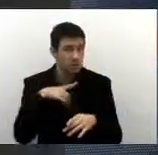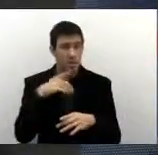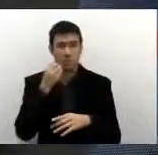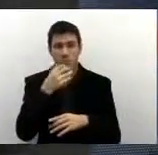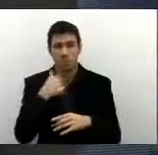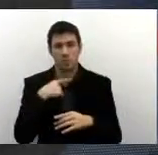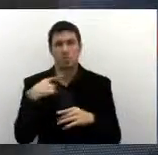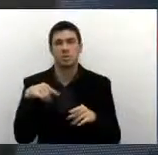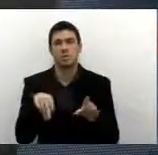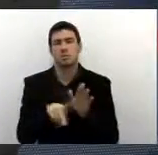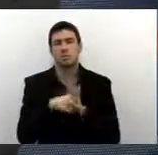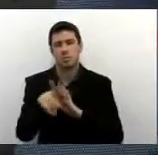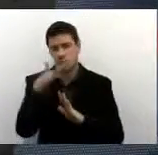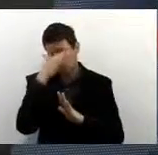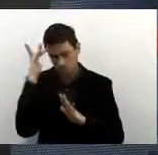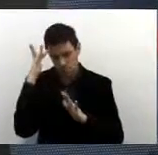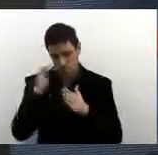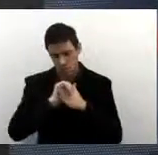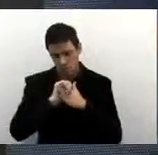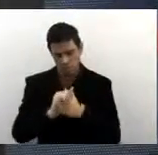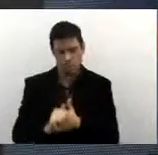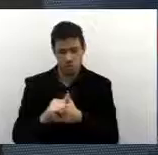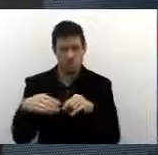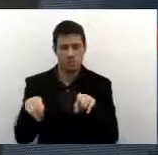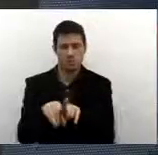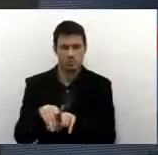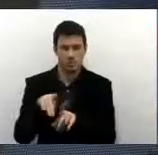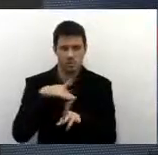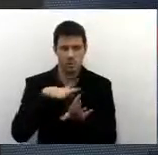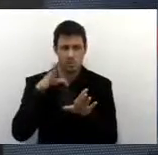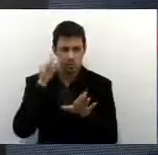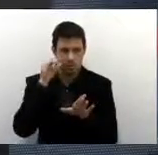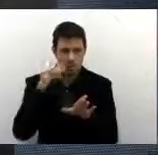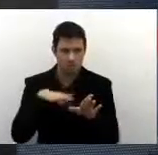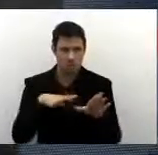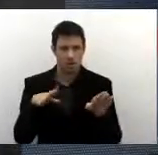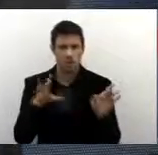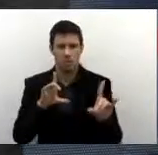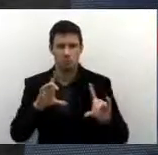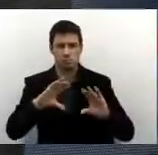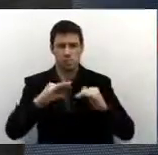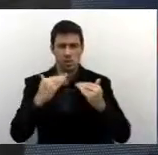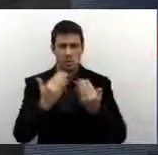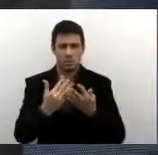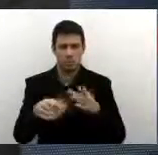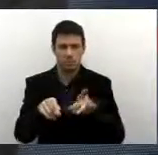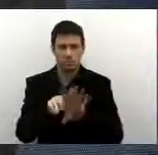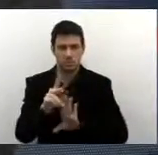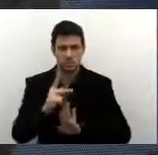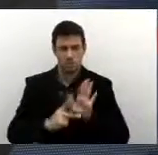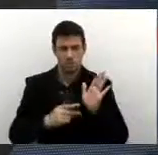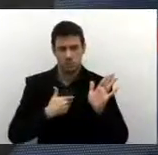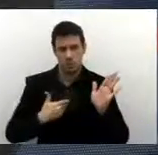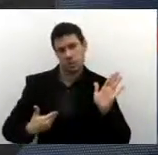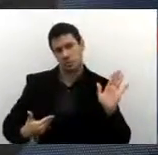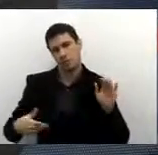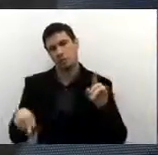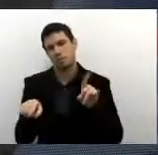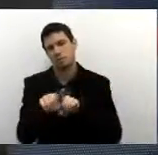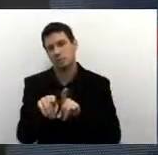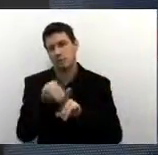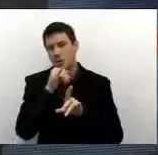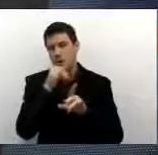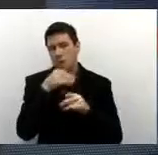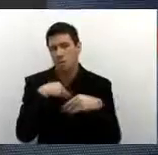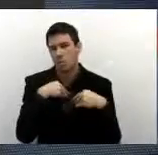um pessoal que acompanha. Eu tenho acompanhamento da Câmara, dos projetos do governo. Então é